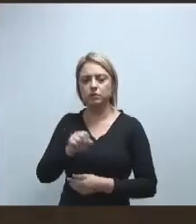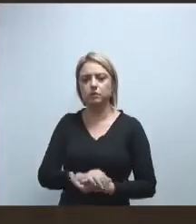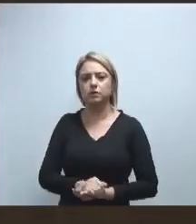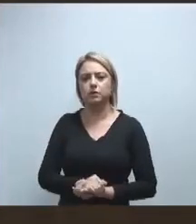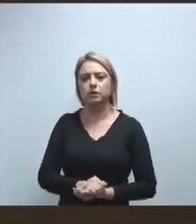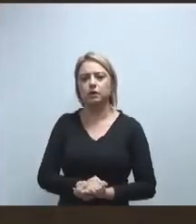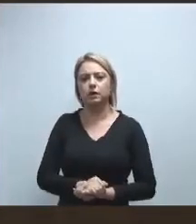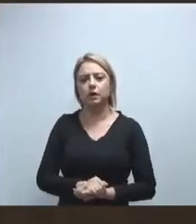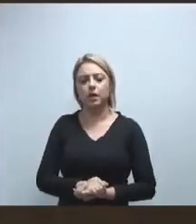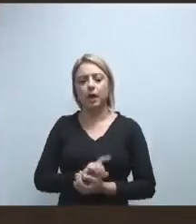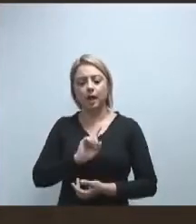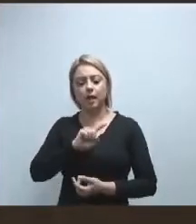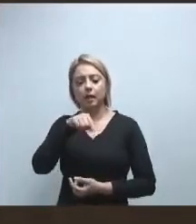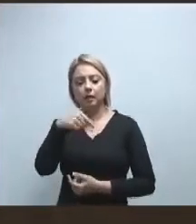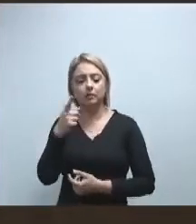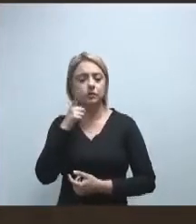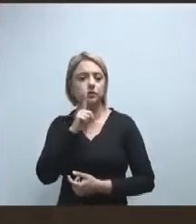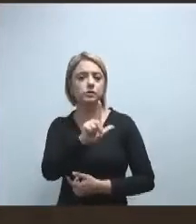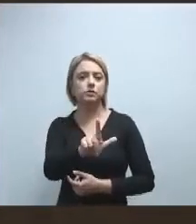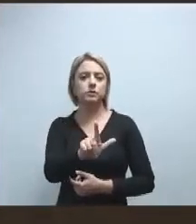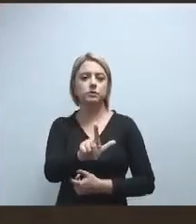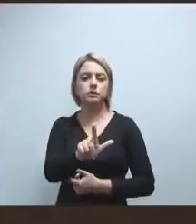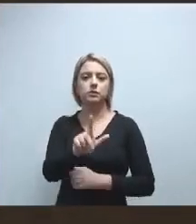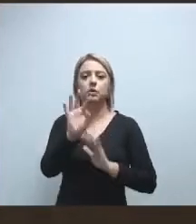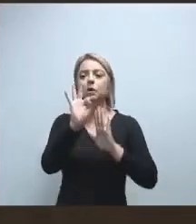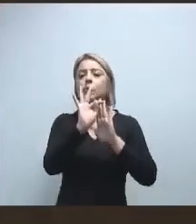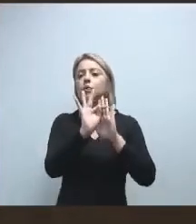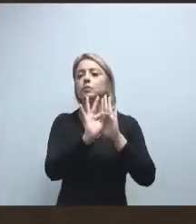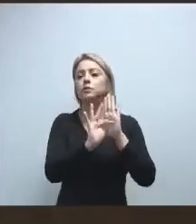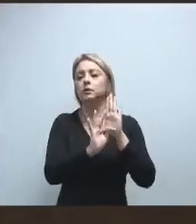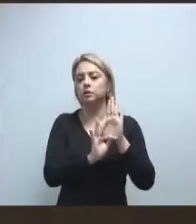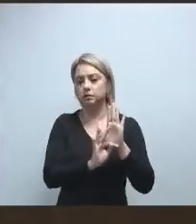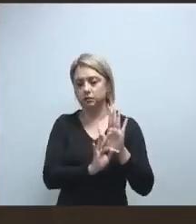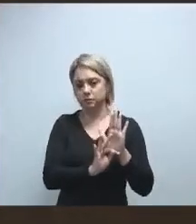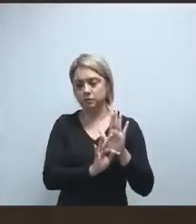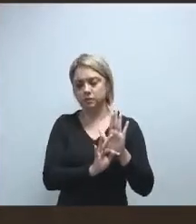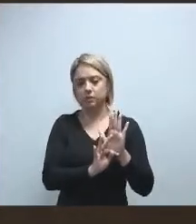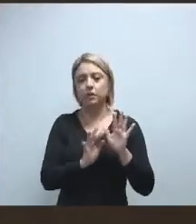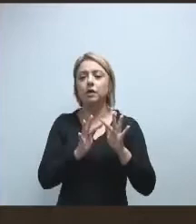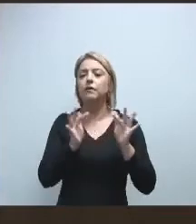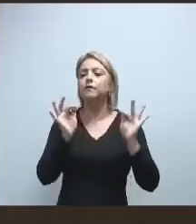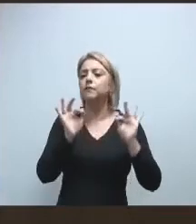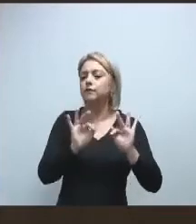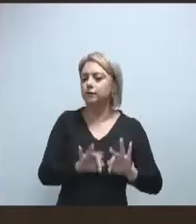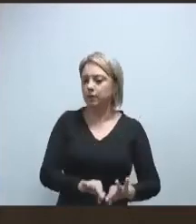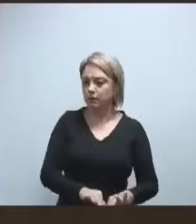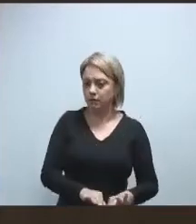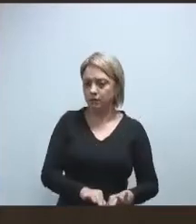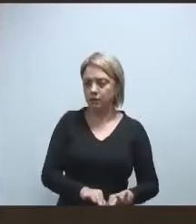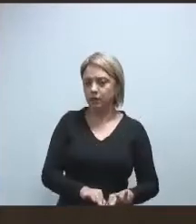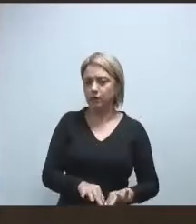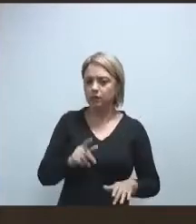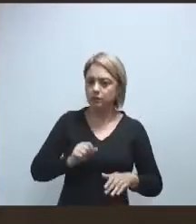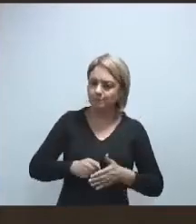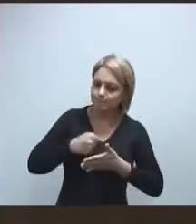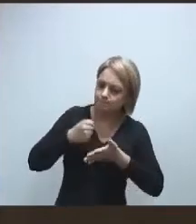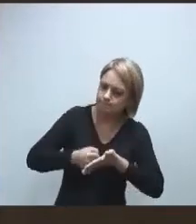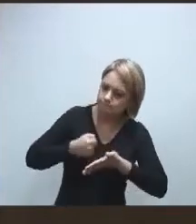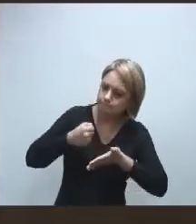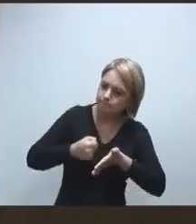e aí nós conseguimos o texto que finalmente nós iríamos lutar